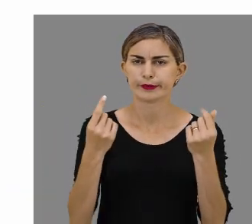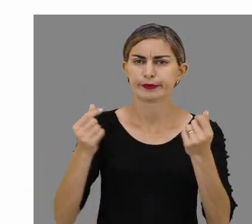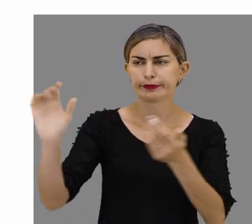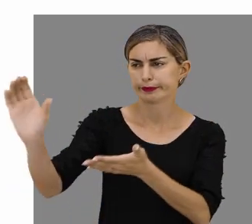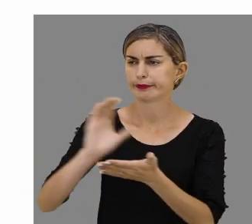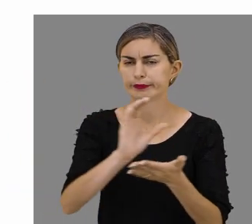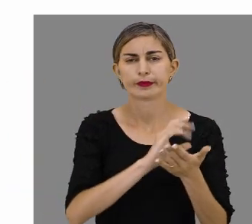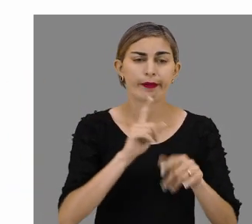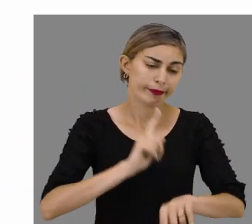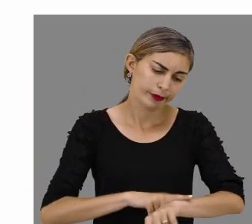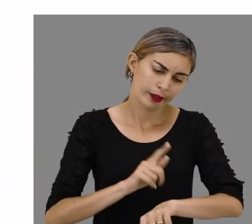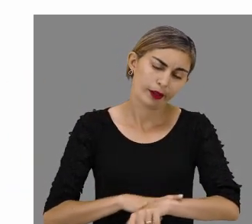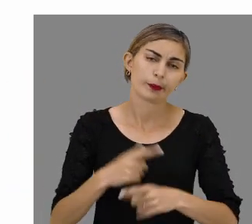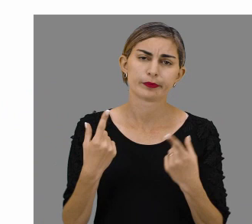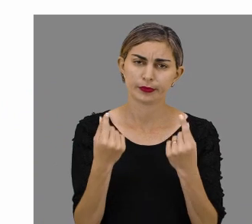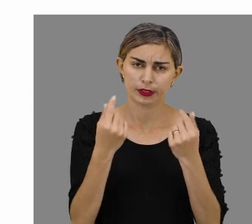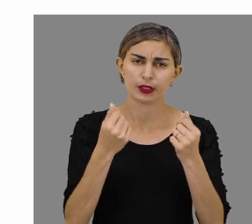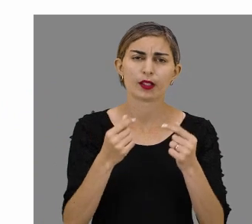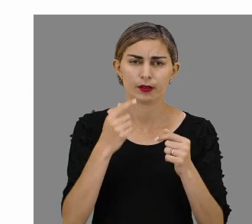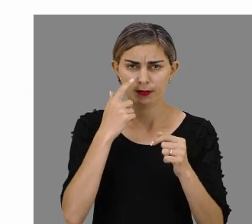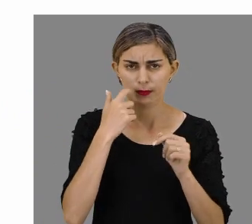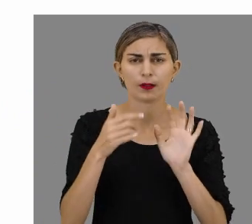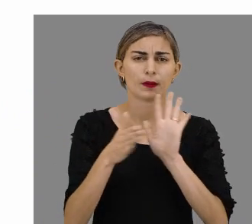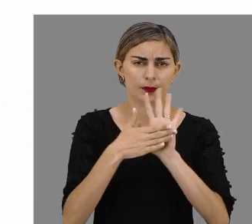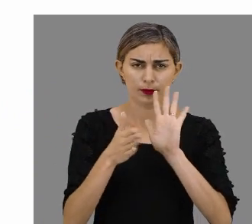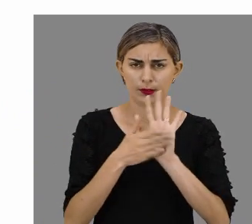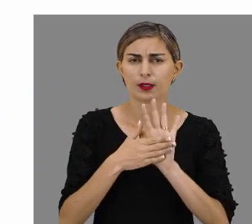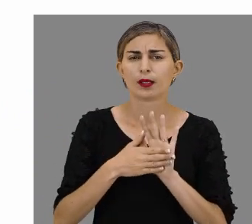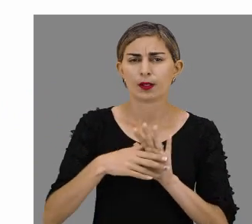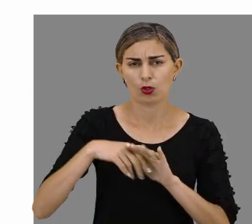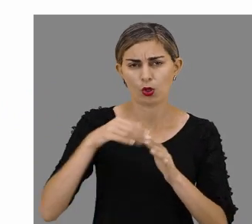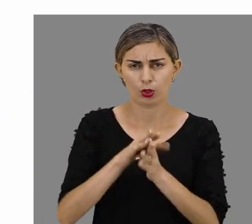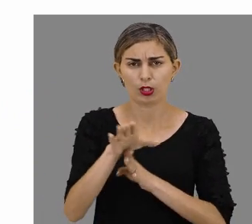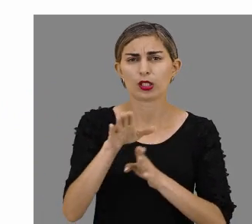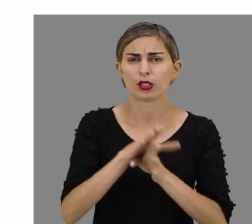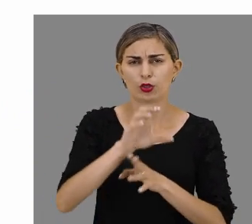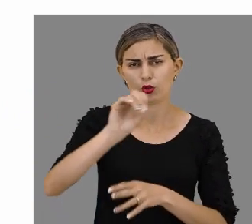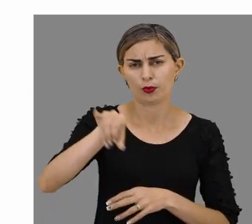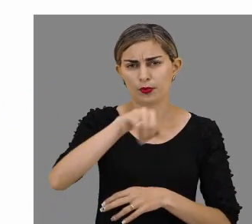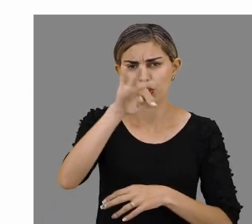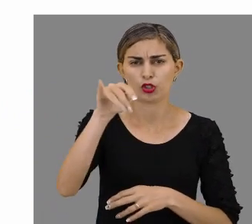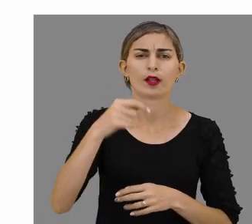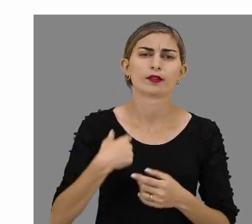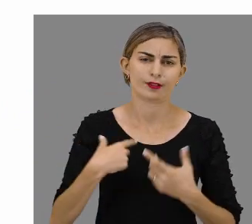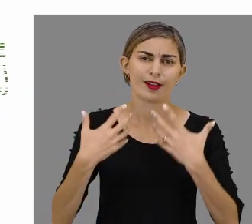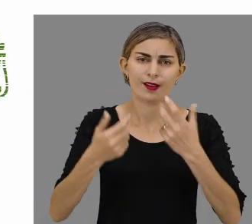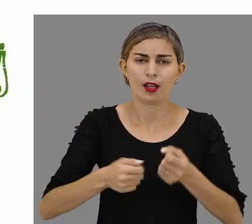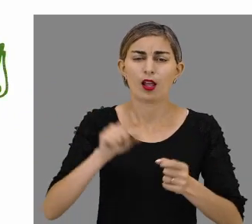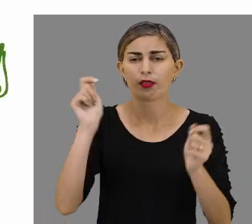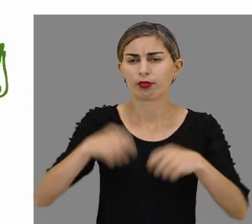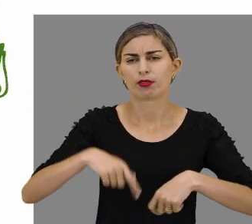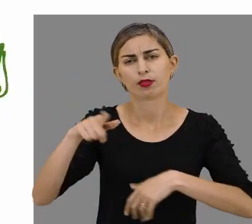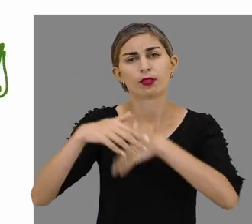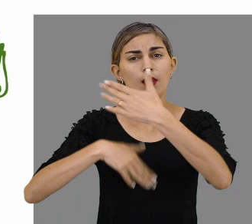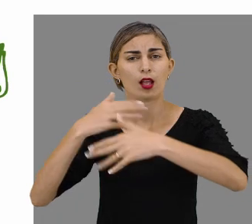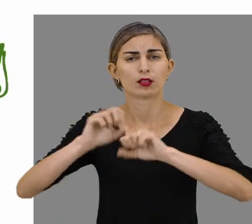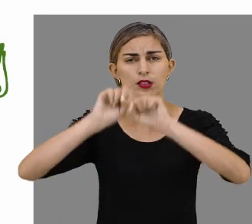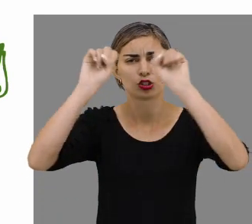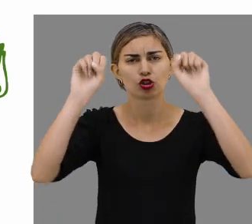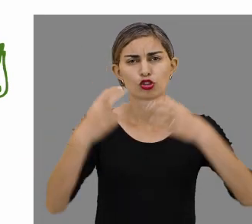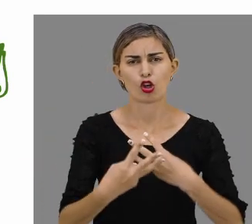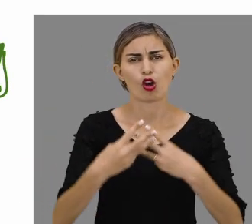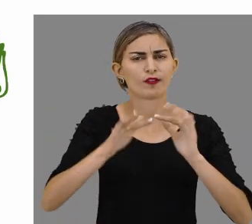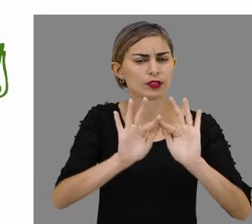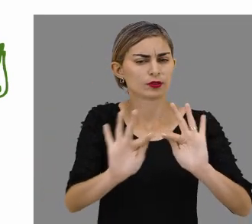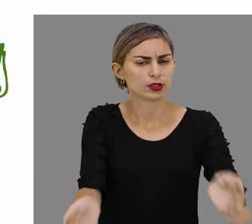recursos como tempo e dinheiro, o paradigma orientado a objetos foi idealizado, pois com ele é possível desenvolver softwares de